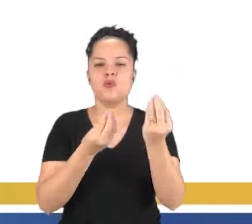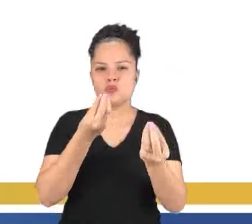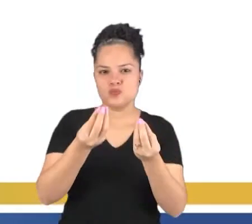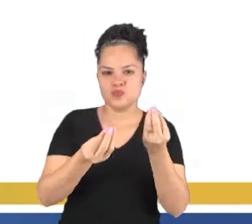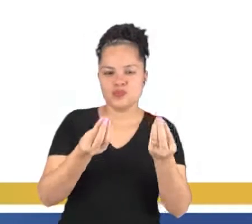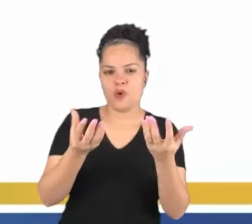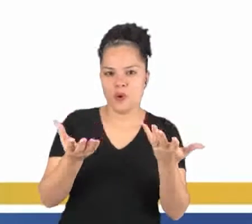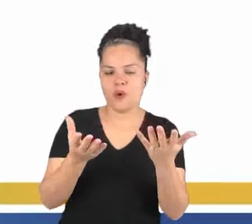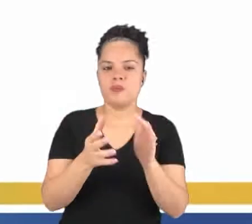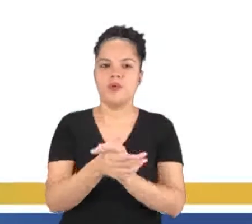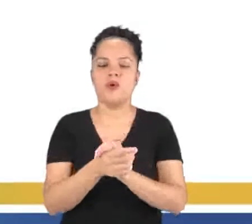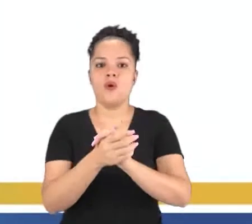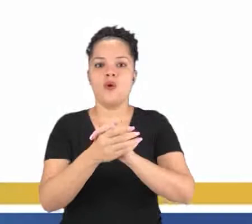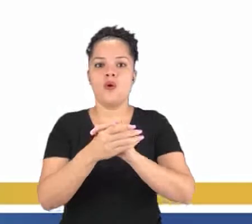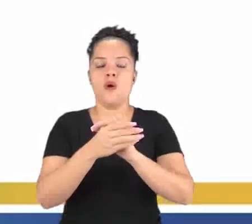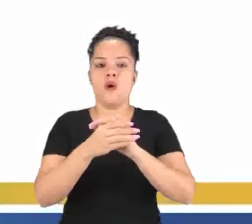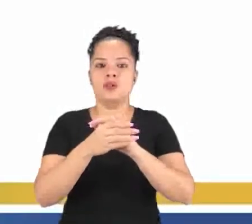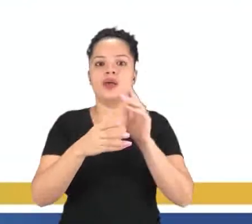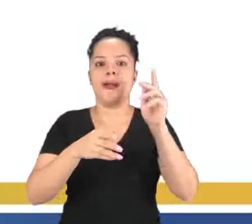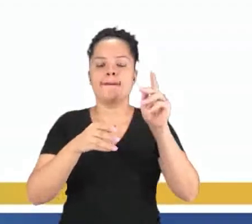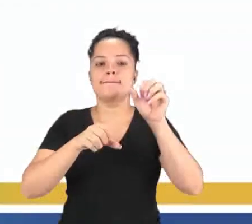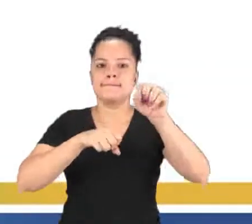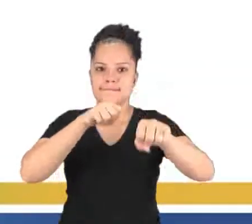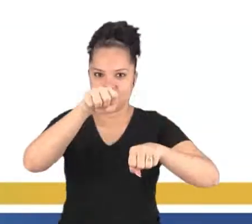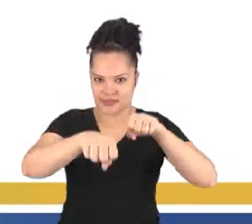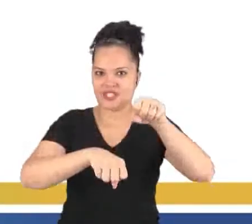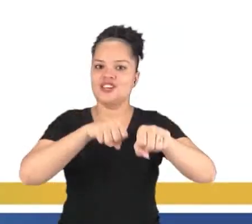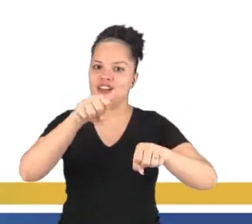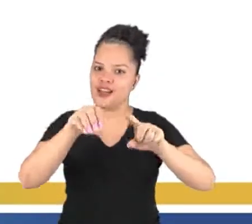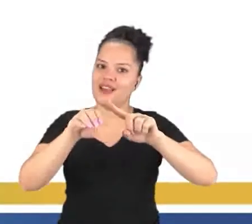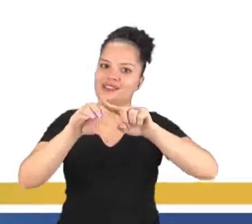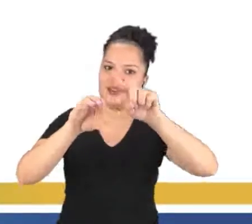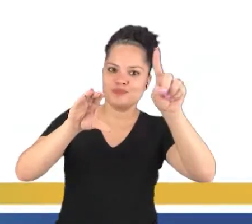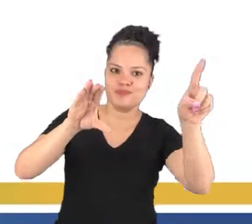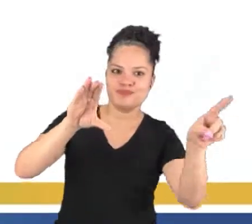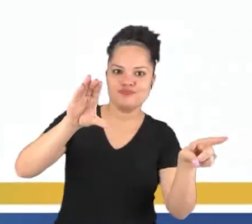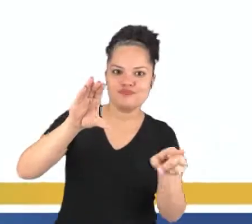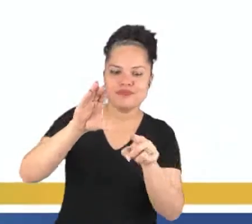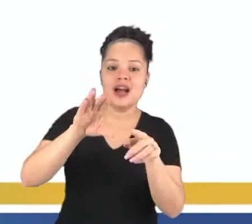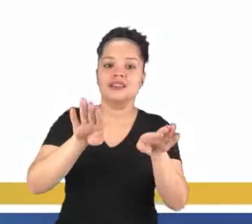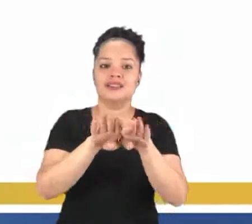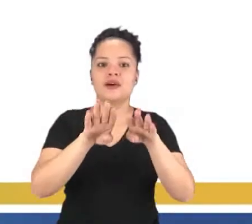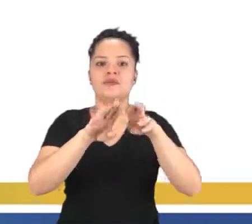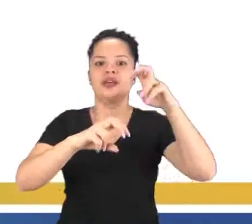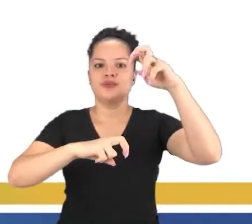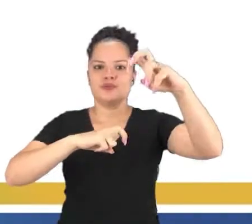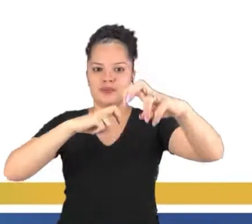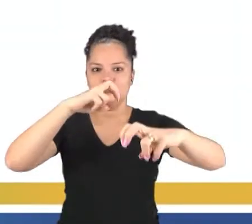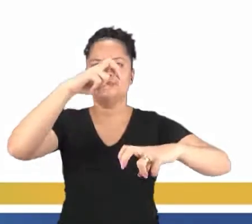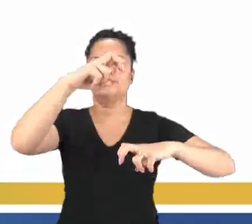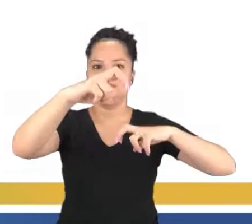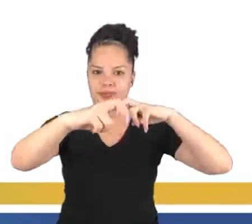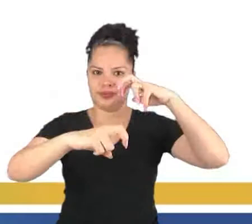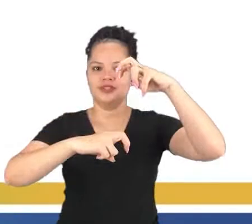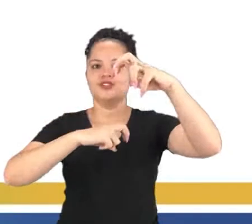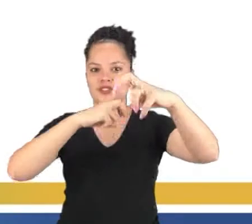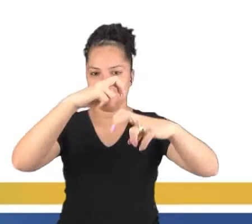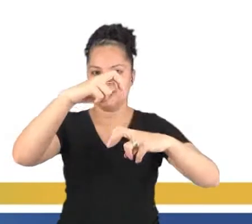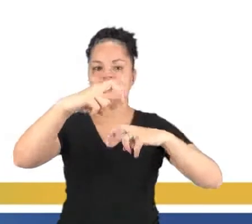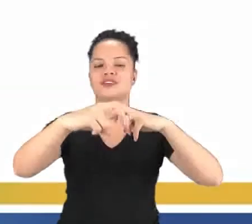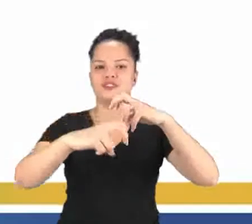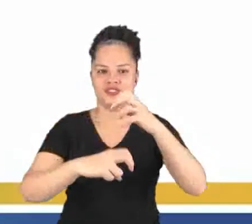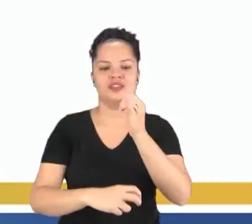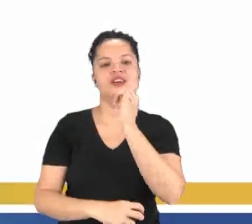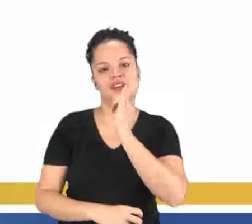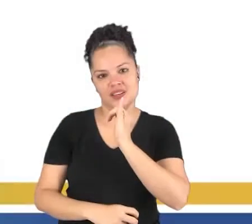dia a dia, né? O aro de uma roda, certinho? A gente pode pensar na roda gigante também, né? Também é um exemplo aí a gente